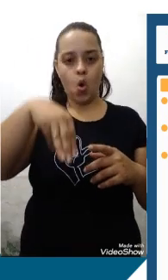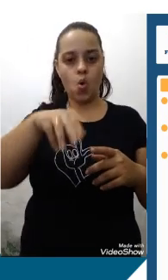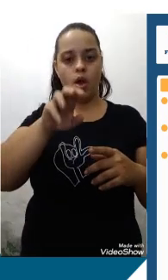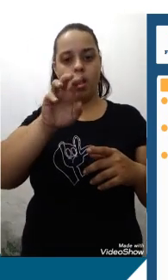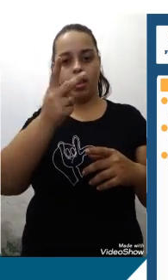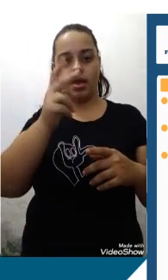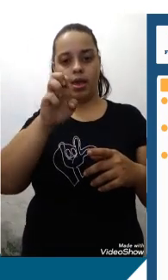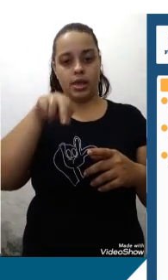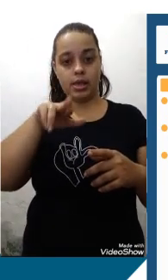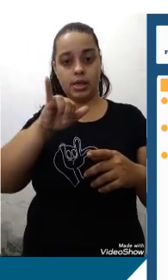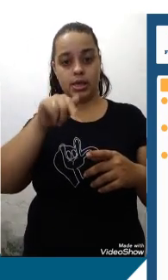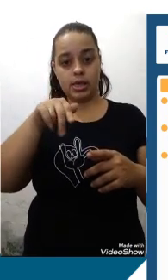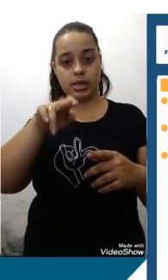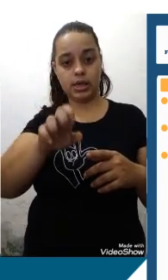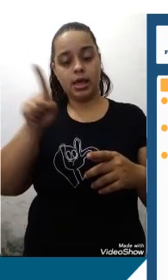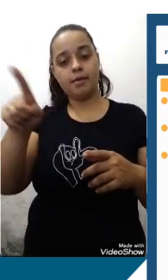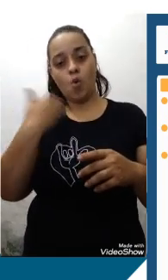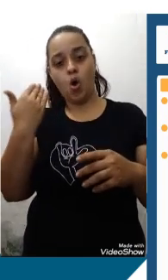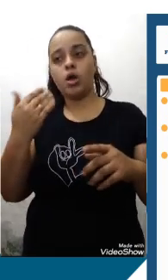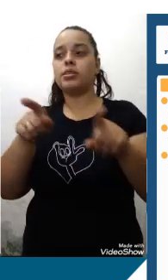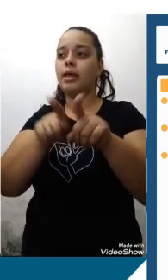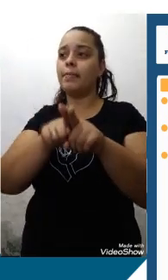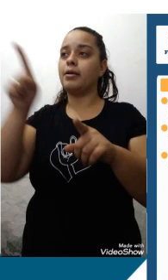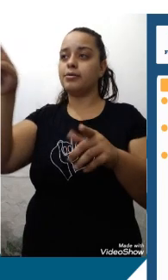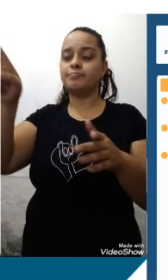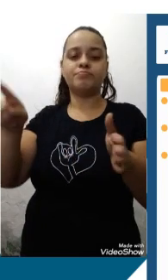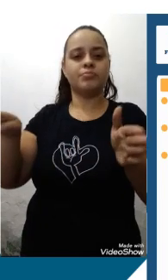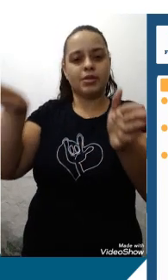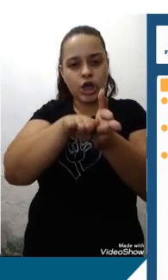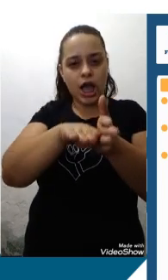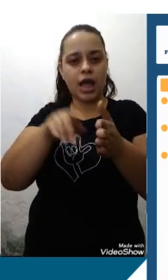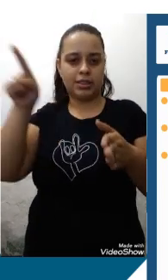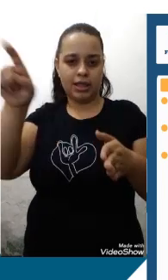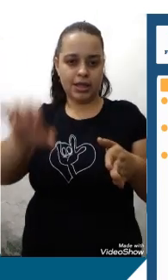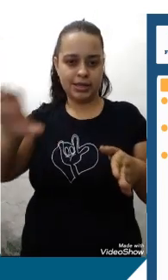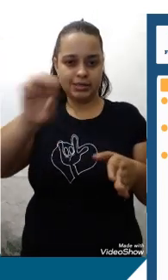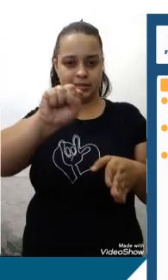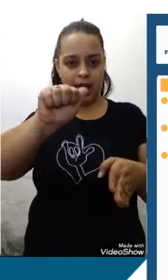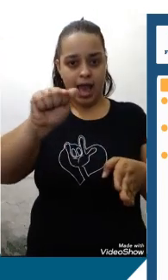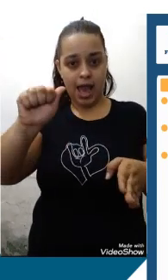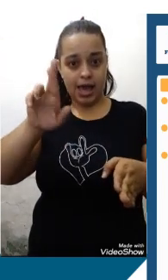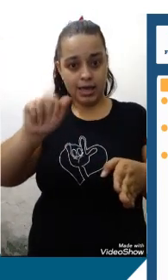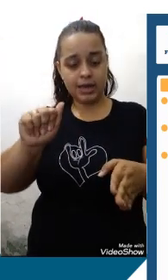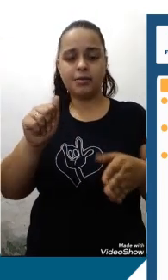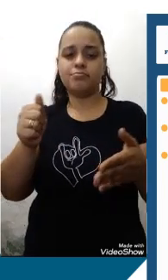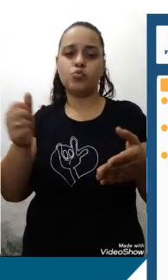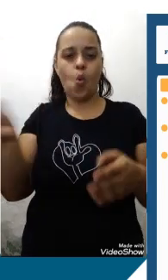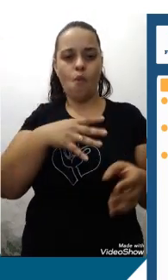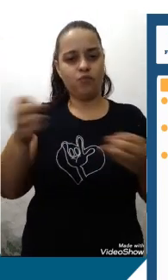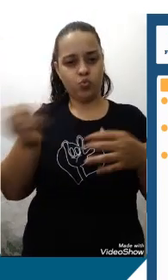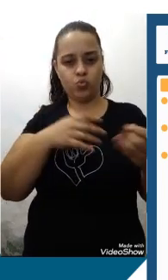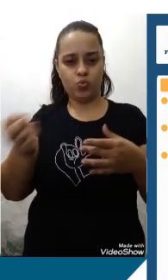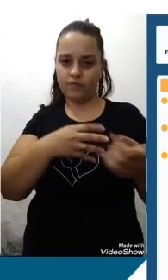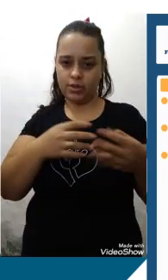em 1460, a chegada dos portugueses na Guiné e na costa ao sul do Saara ainda era relativamente recente.